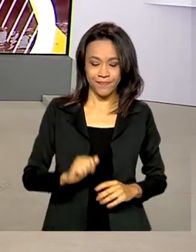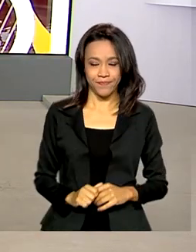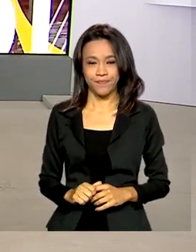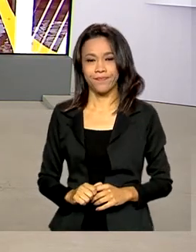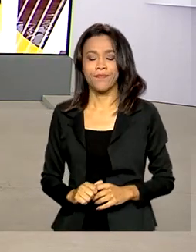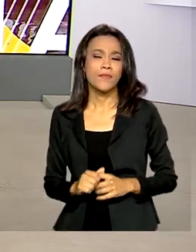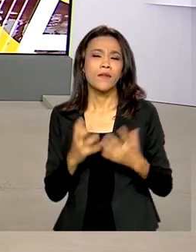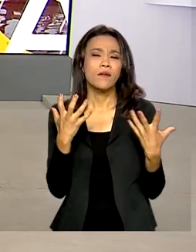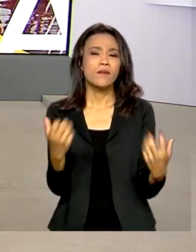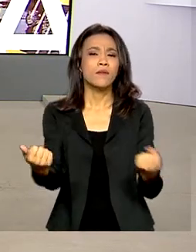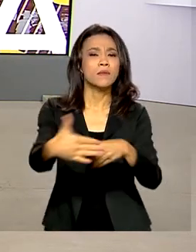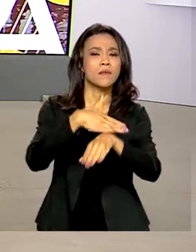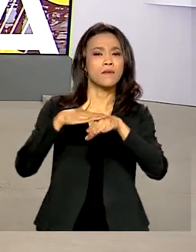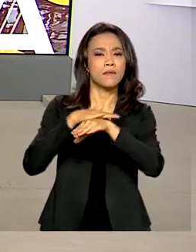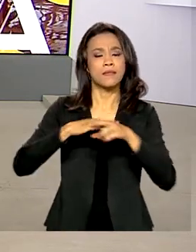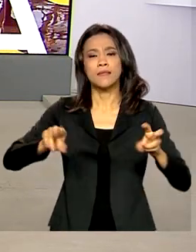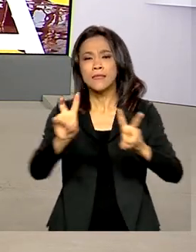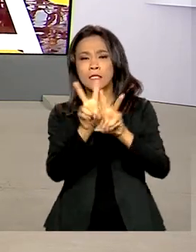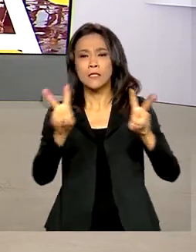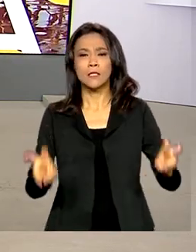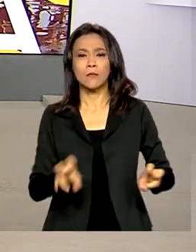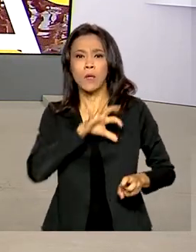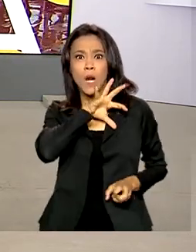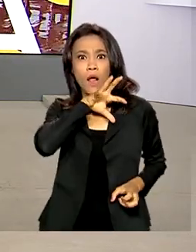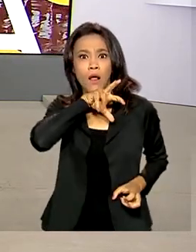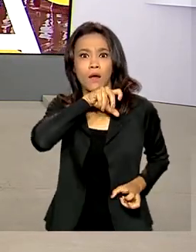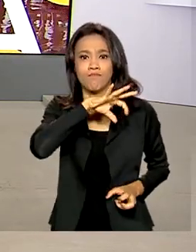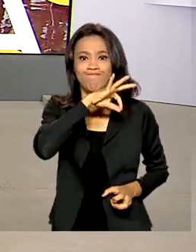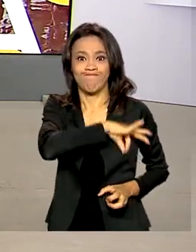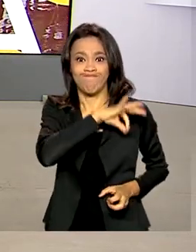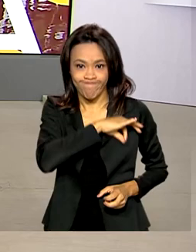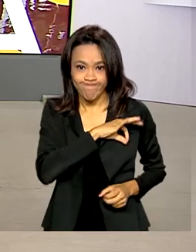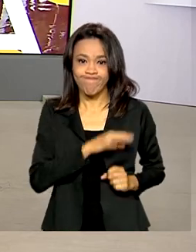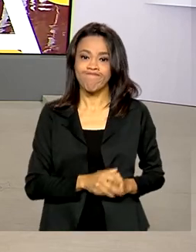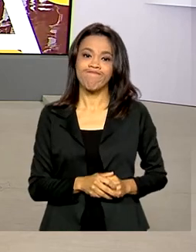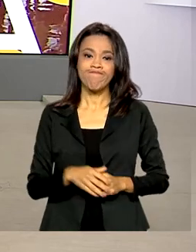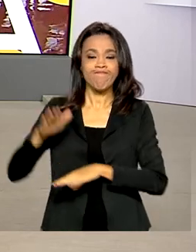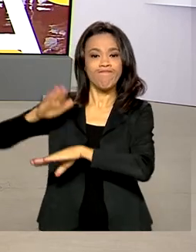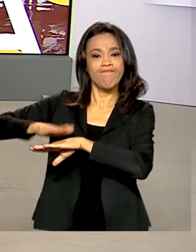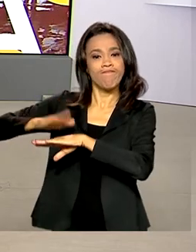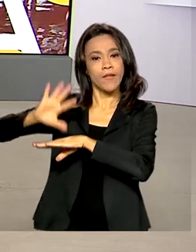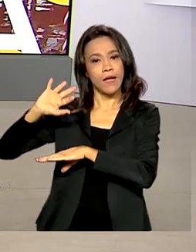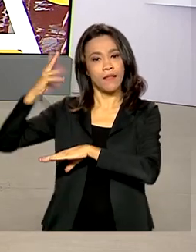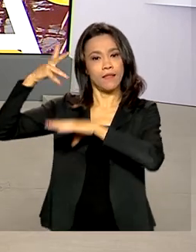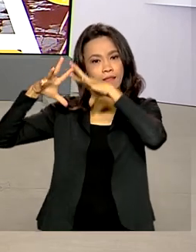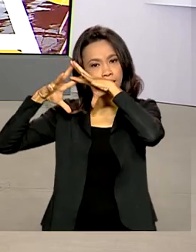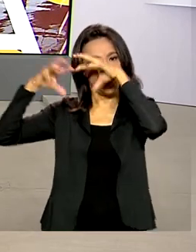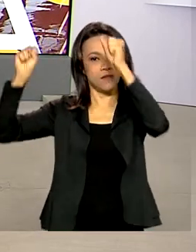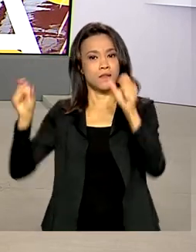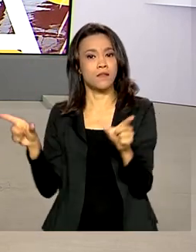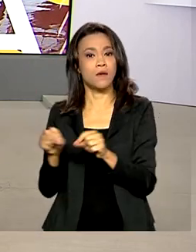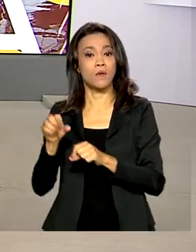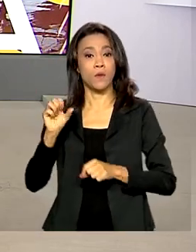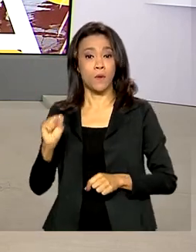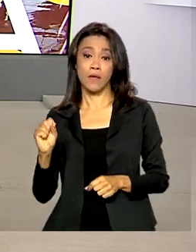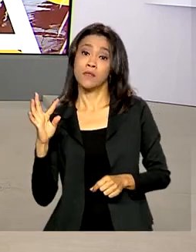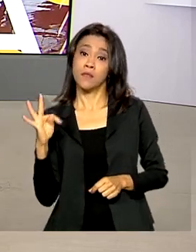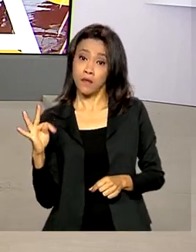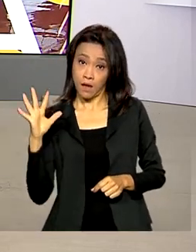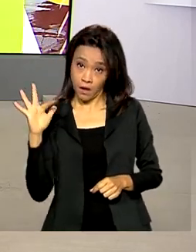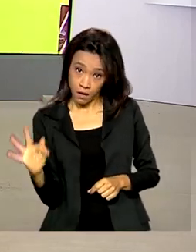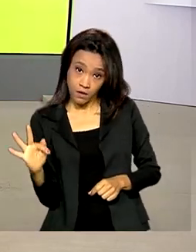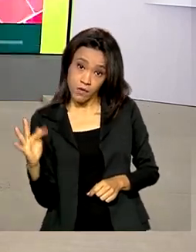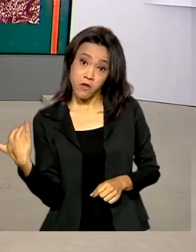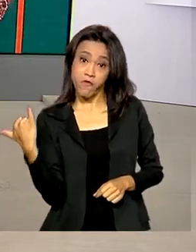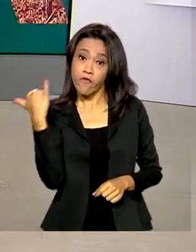Vamos falar agora sobre imposto de renda. Com a decisão do Supremo Tribunal Federal de que as pensões alimentícias